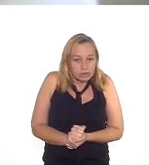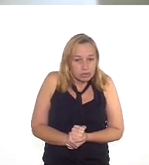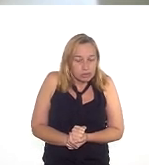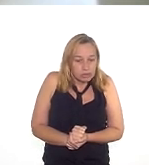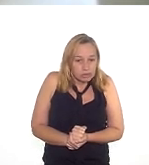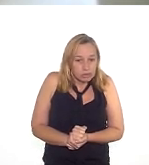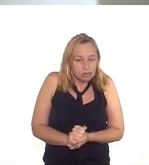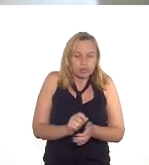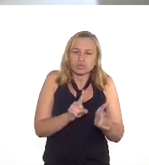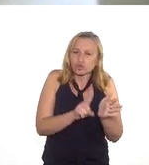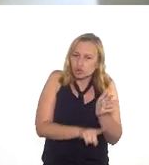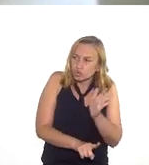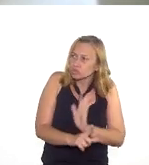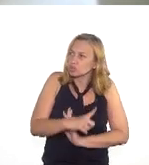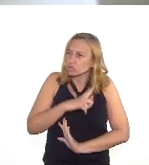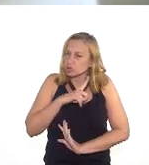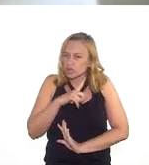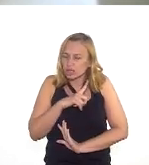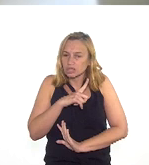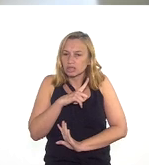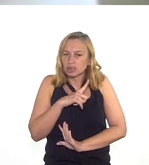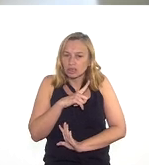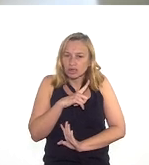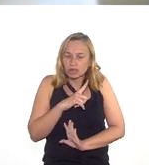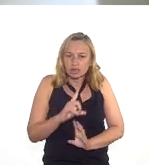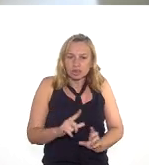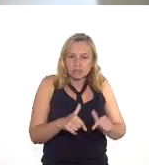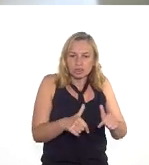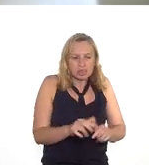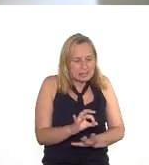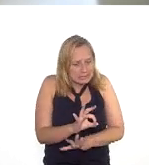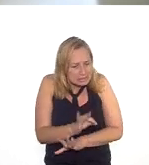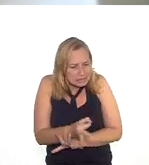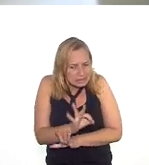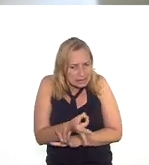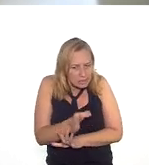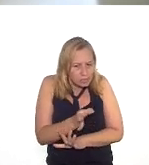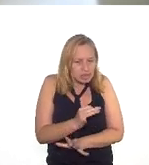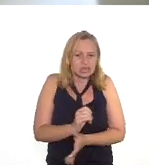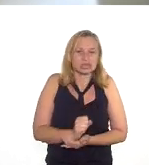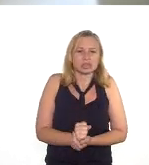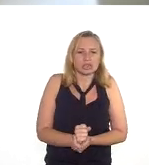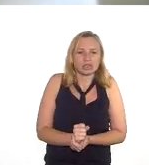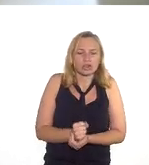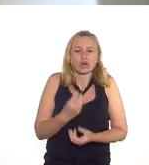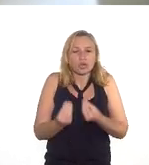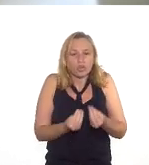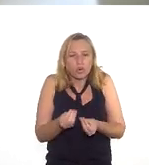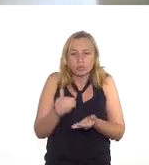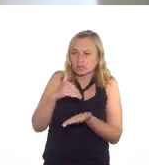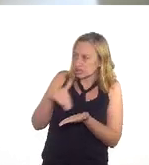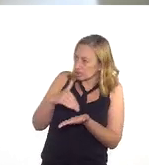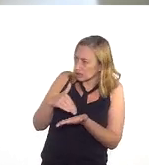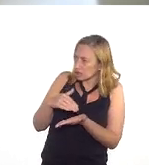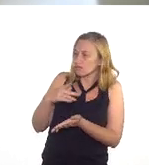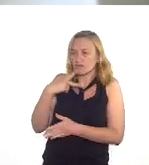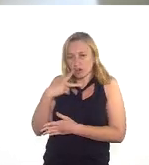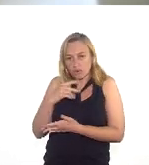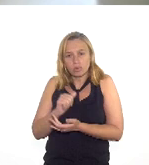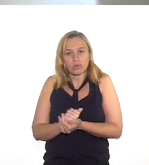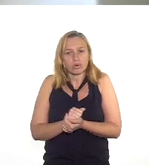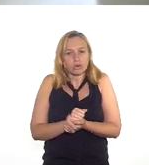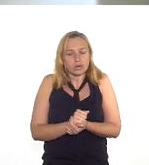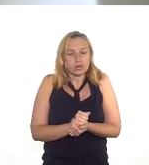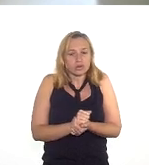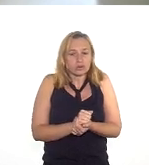a gente tem um desconto que funciona exatamente como o secretário falou, né?